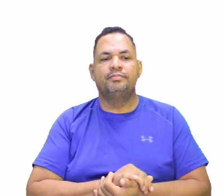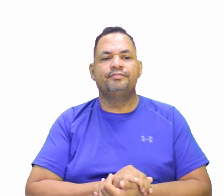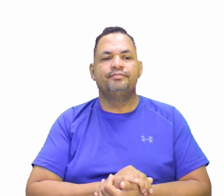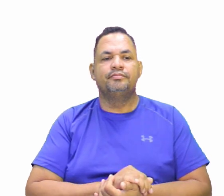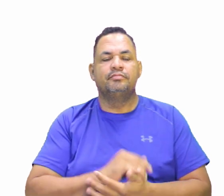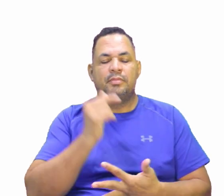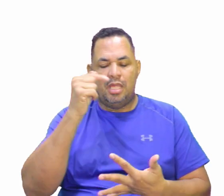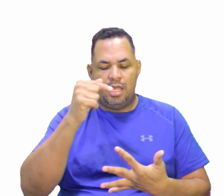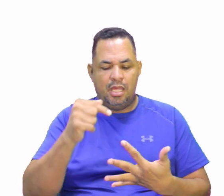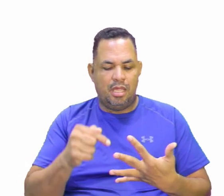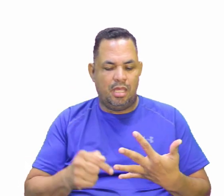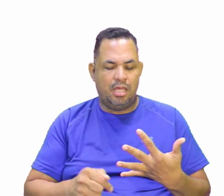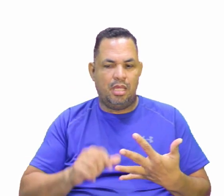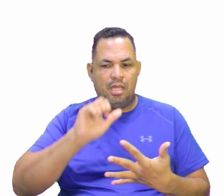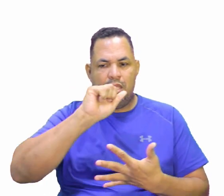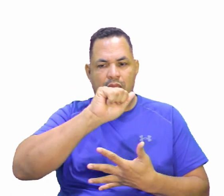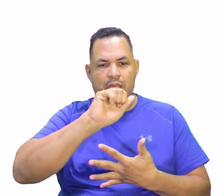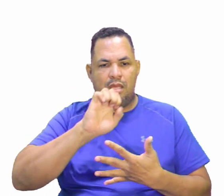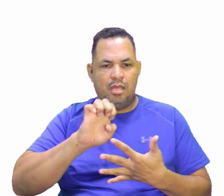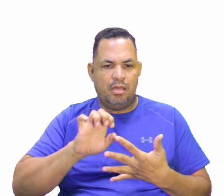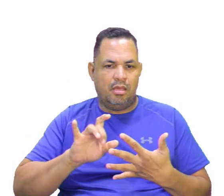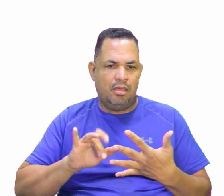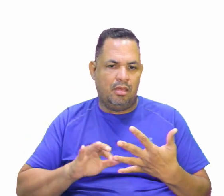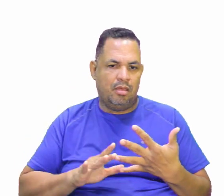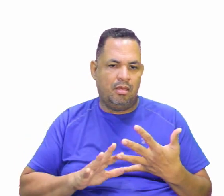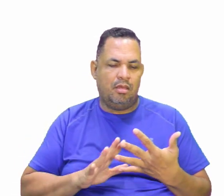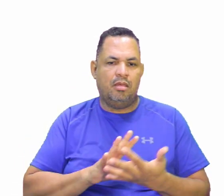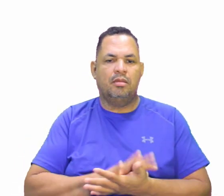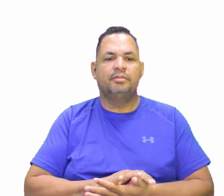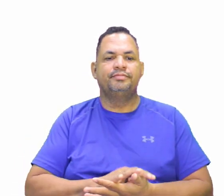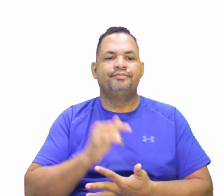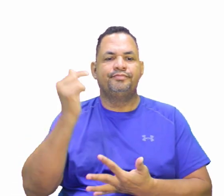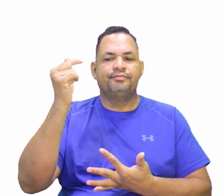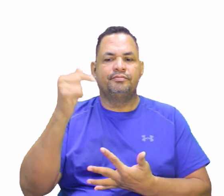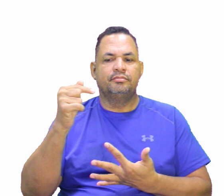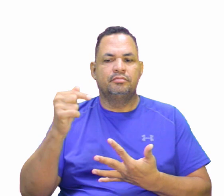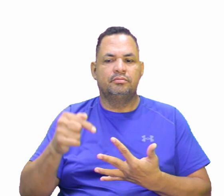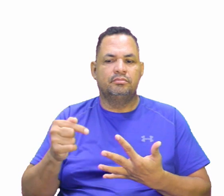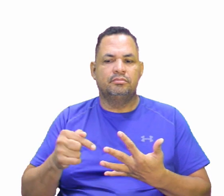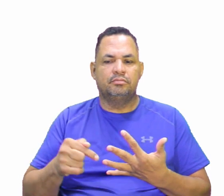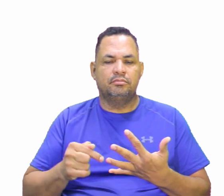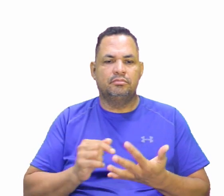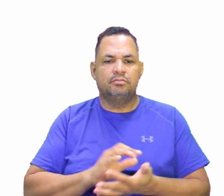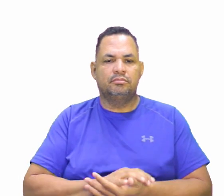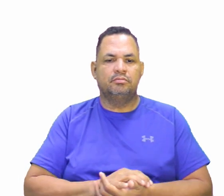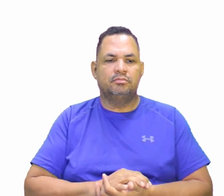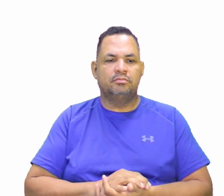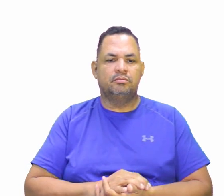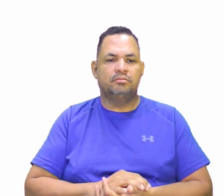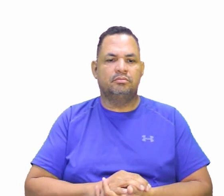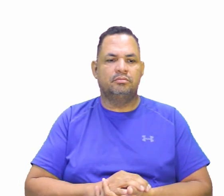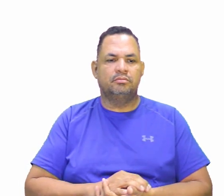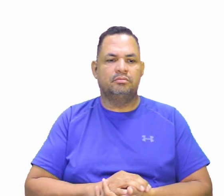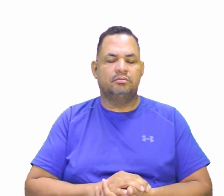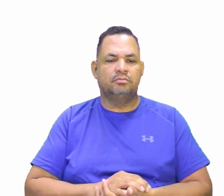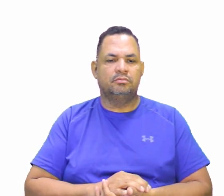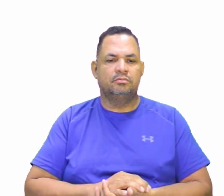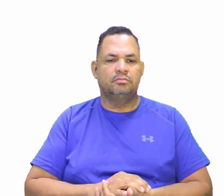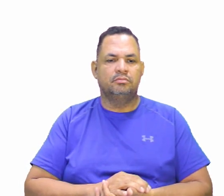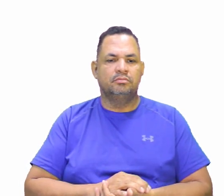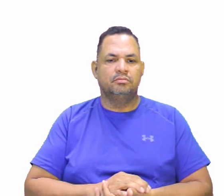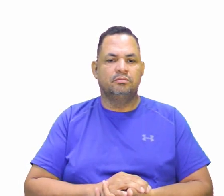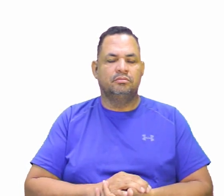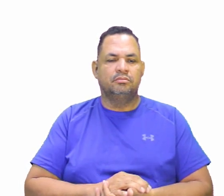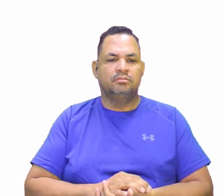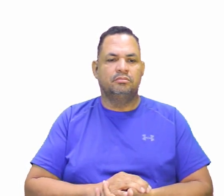Ou acham, se acredita-se, procurar losão? Se acha, acredita-se, os procurarão?